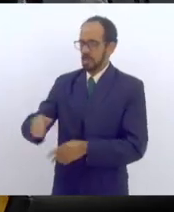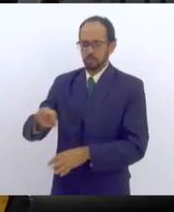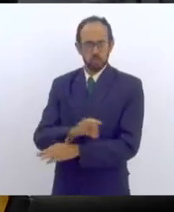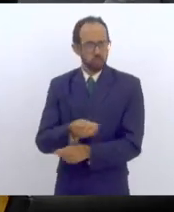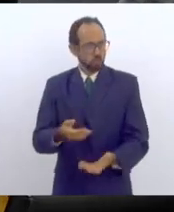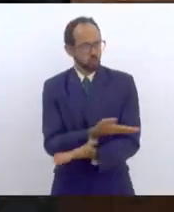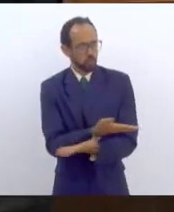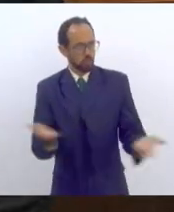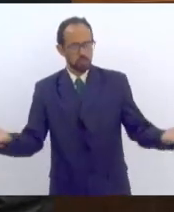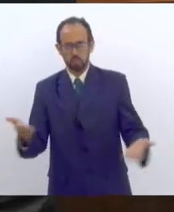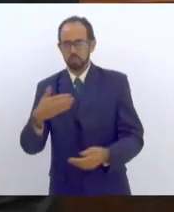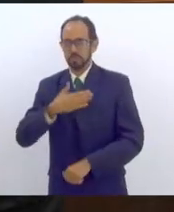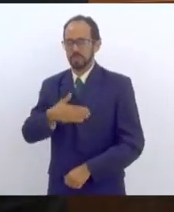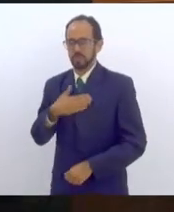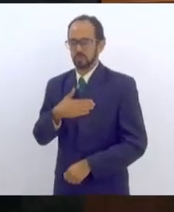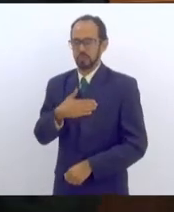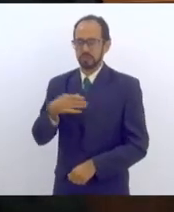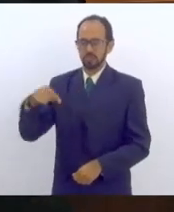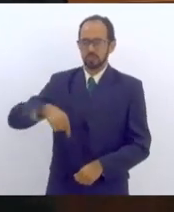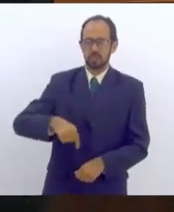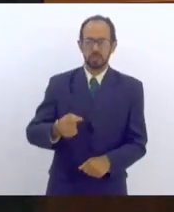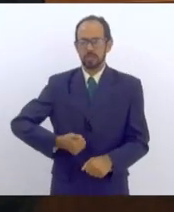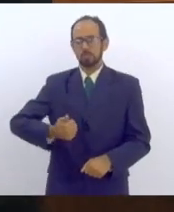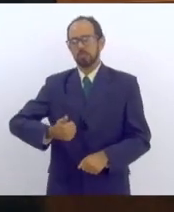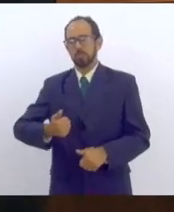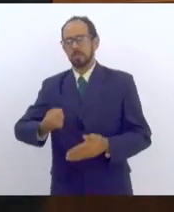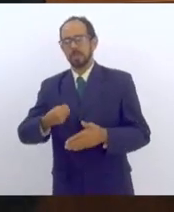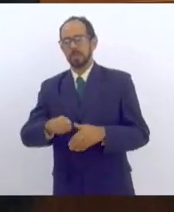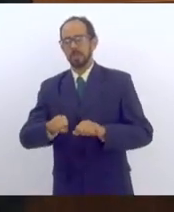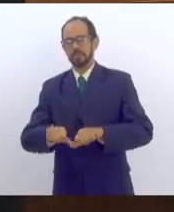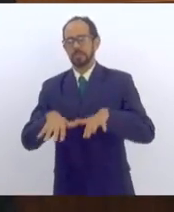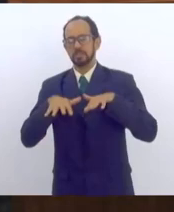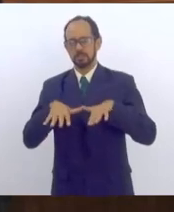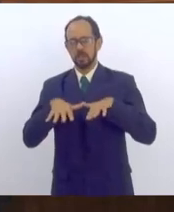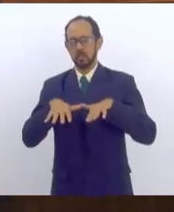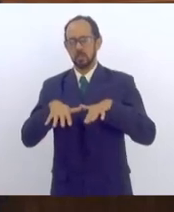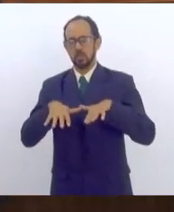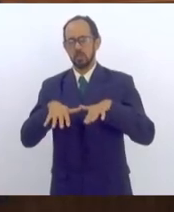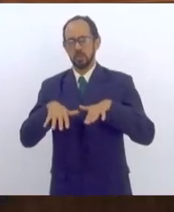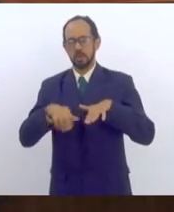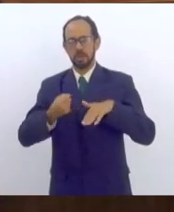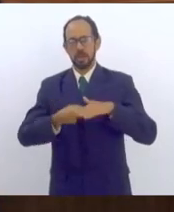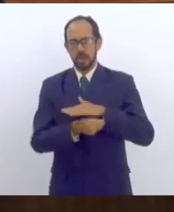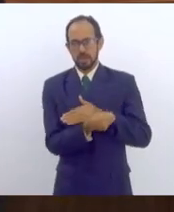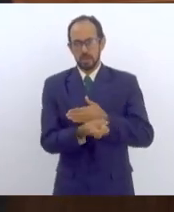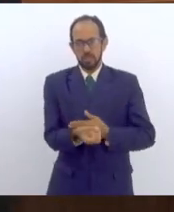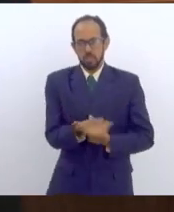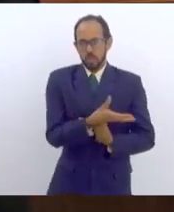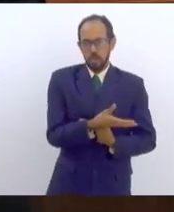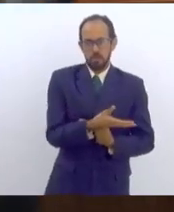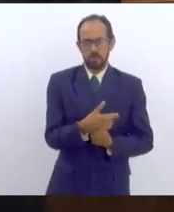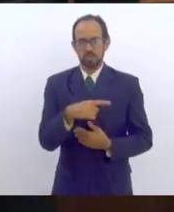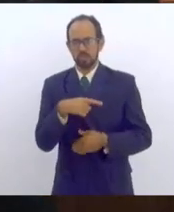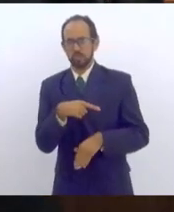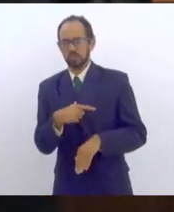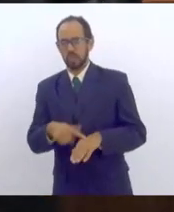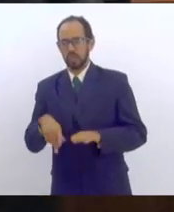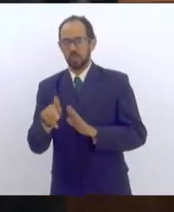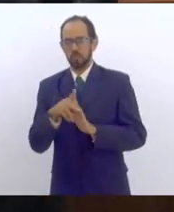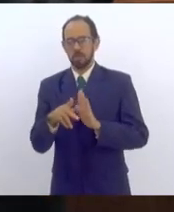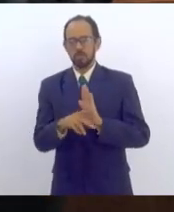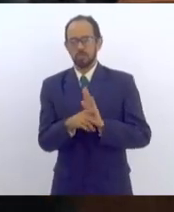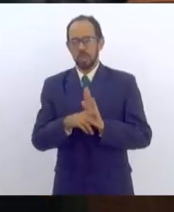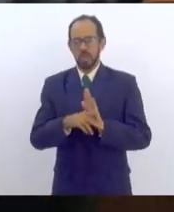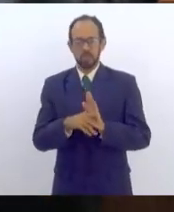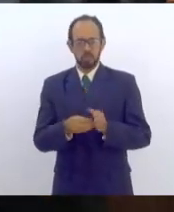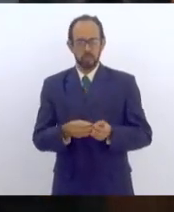Uma grata satisfação na primeira sessão ordinária dessa legislatura, nós temos aqui na pauta um projeto que vem contemplar a minha